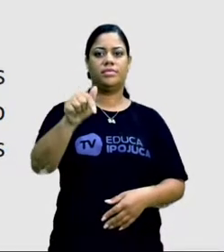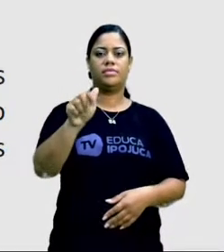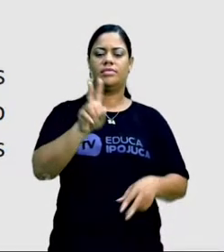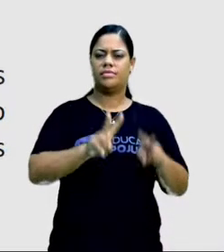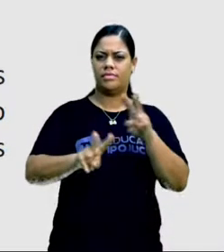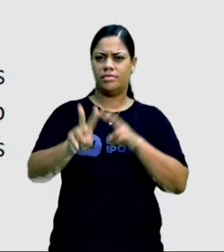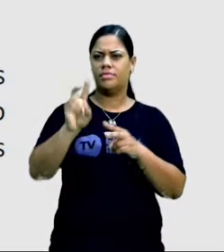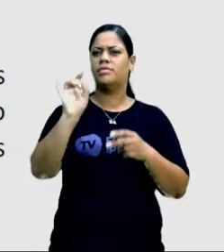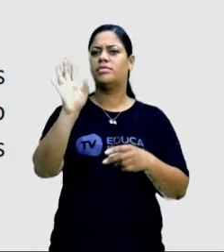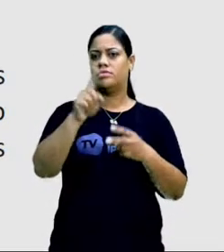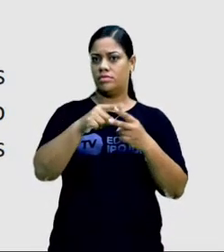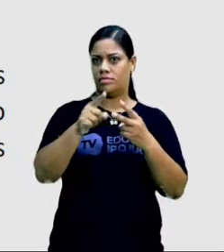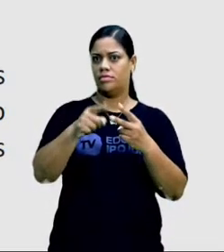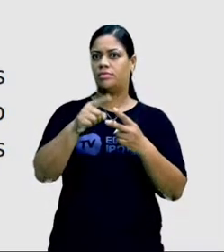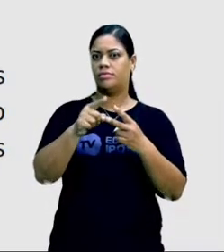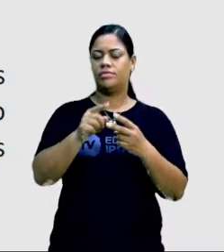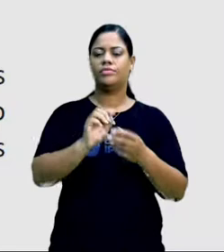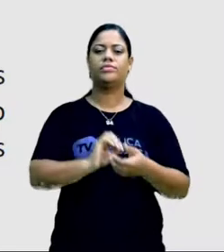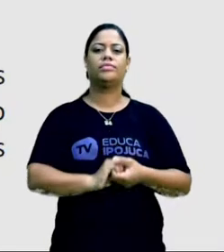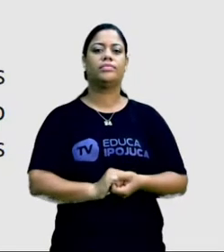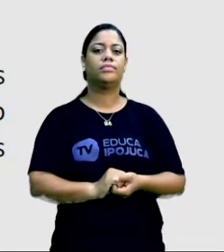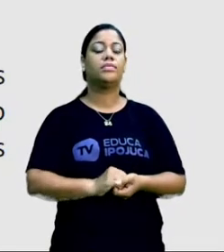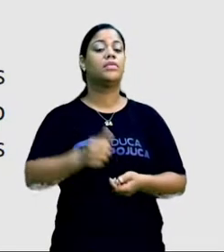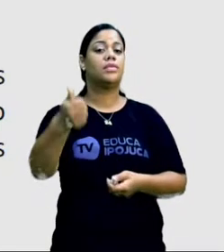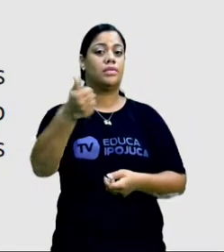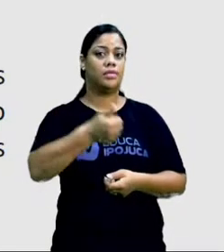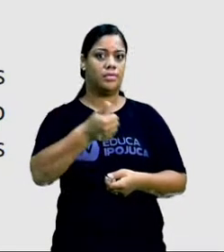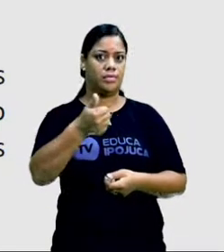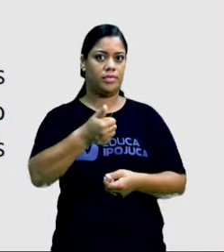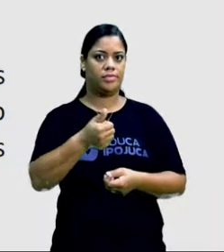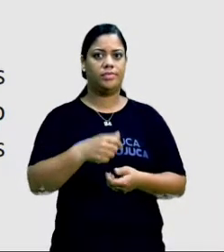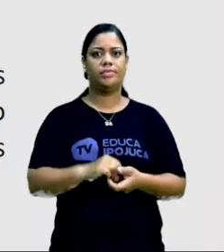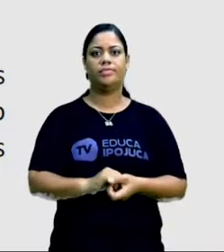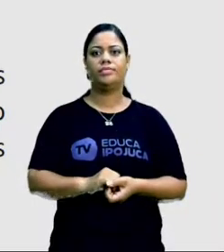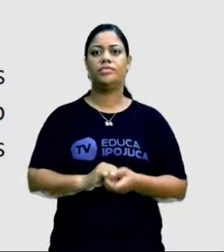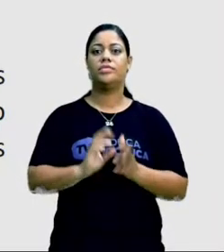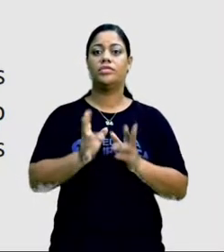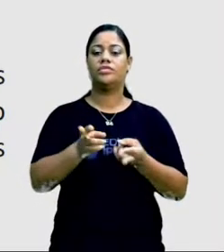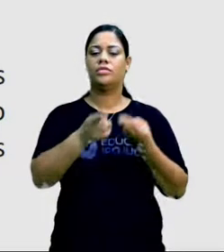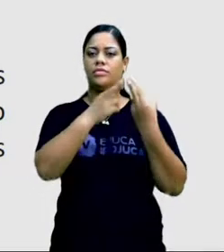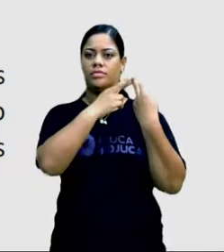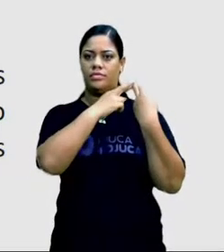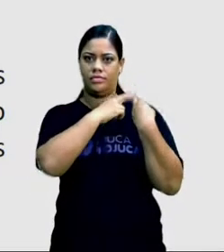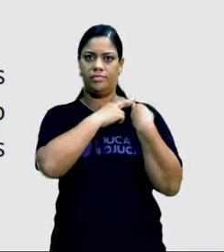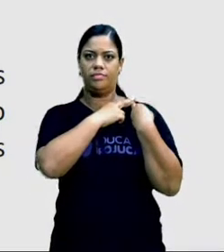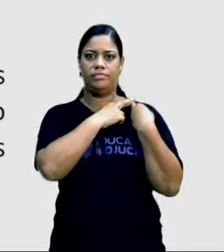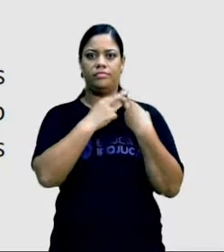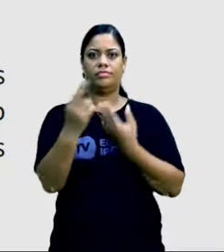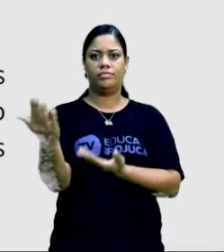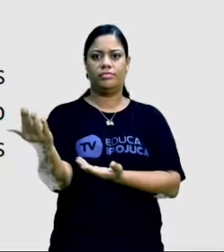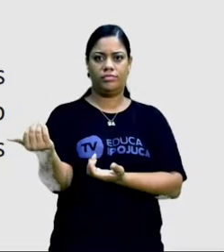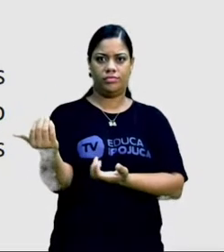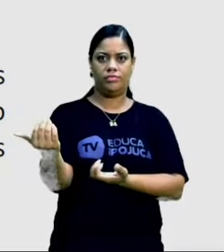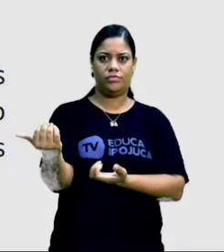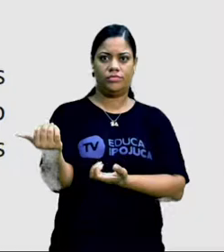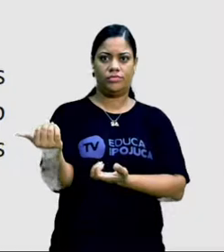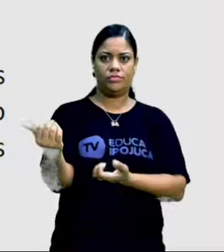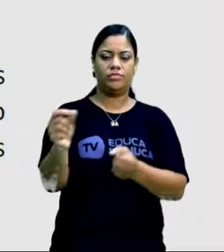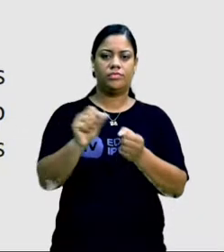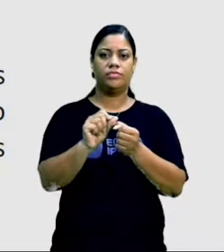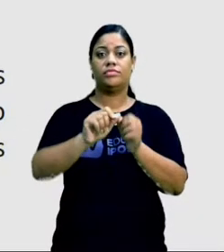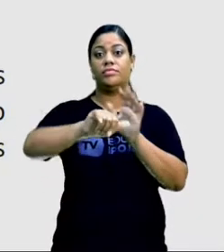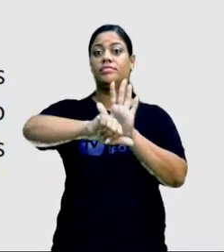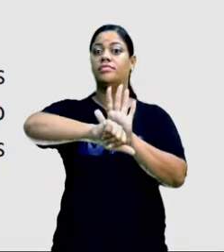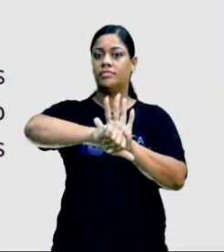analisar apenas dois aqui na aula. O primeiro, que é porque já responsabilizamos adolescentes em ato